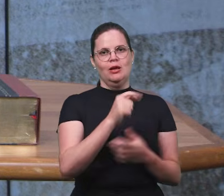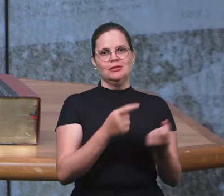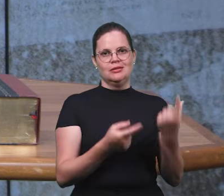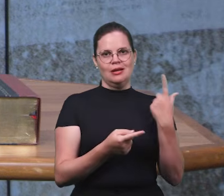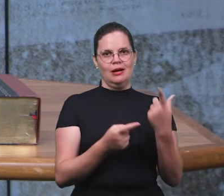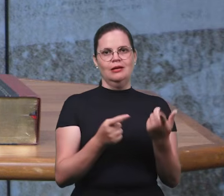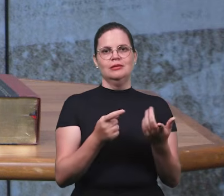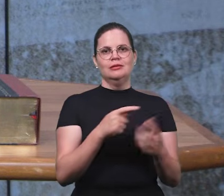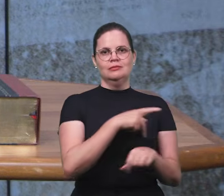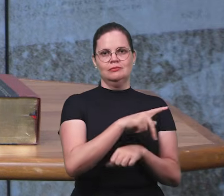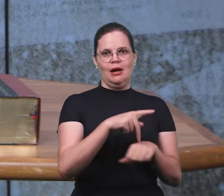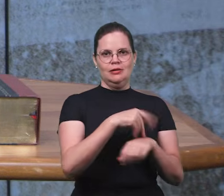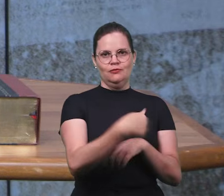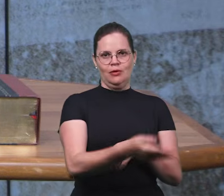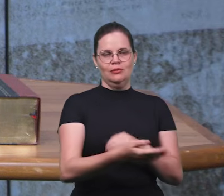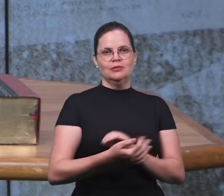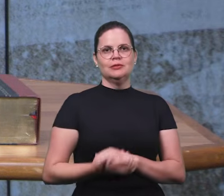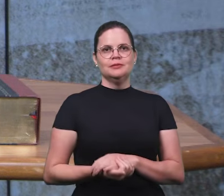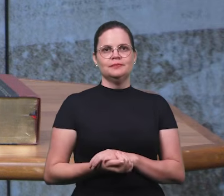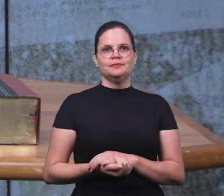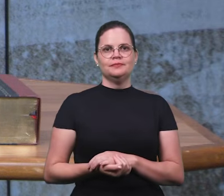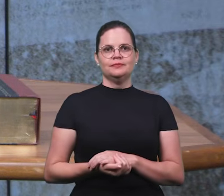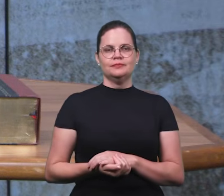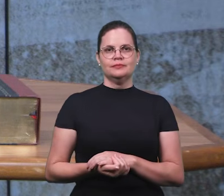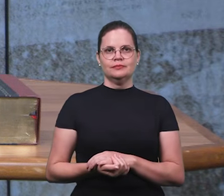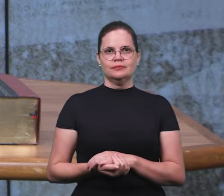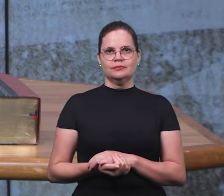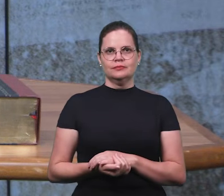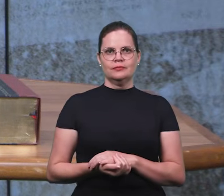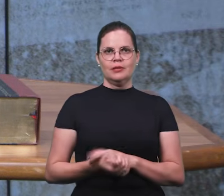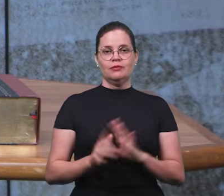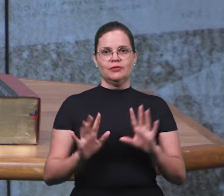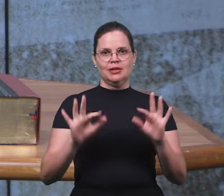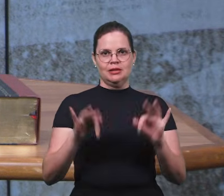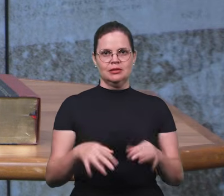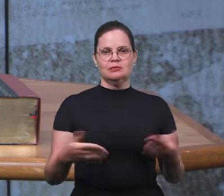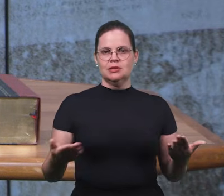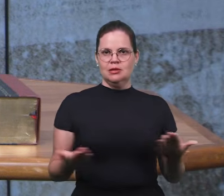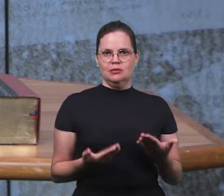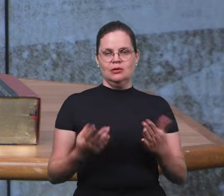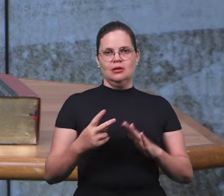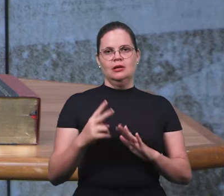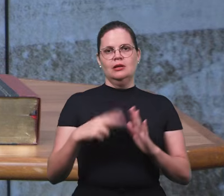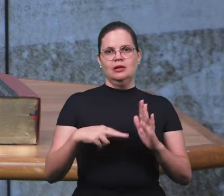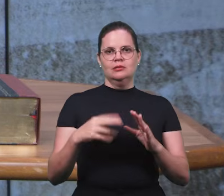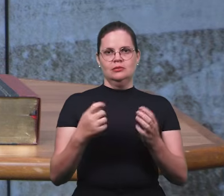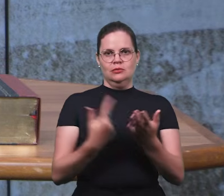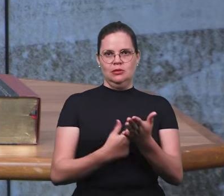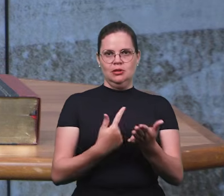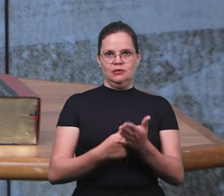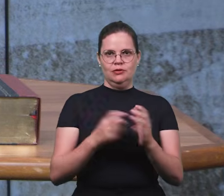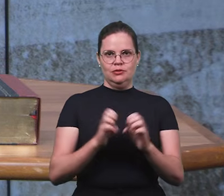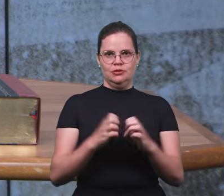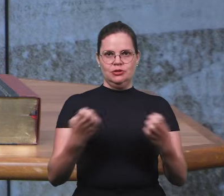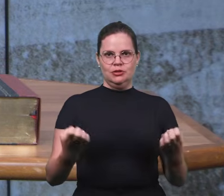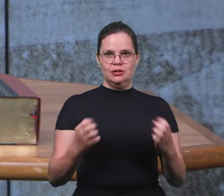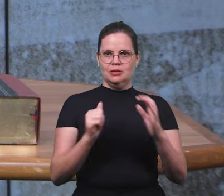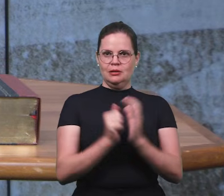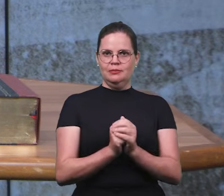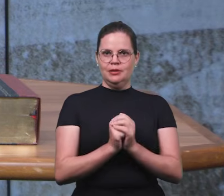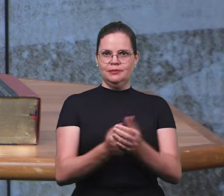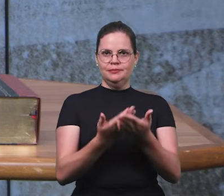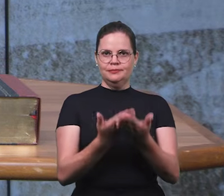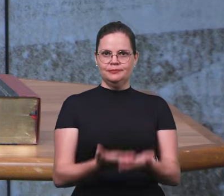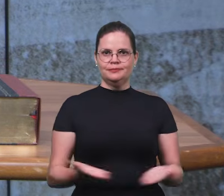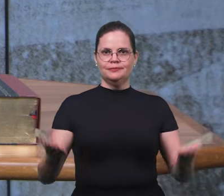nesse pecado contra o mandamento do Senhor, nós terminamos a leitura aqui do livro de Esdras. Amém? Desejamos